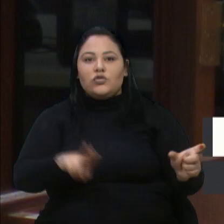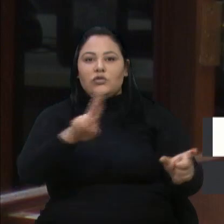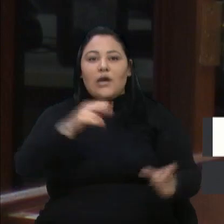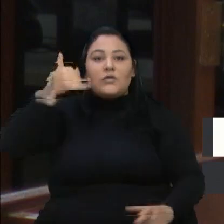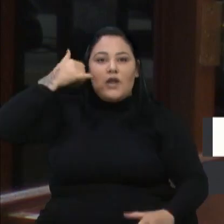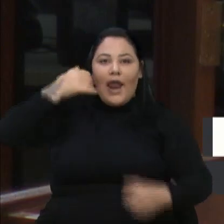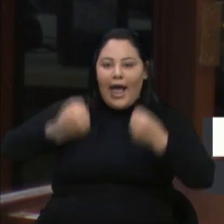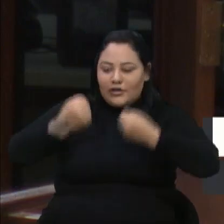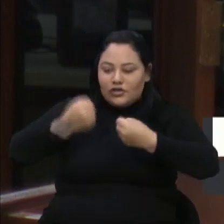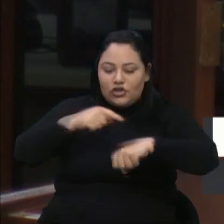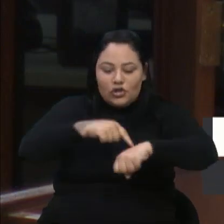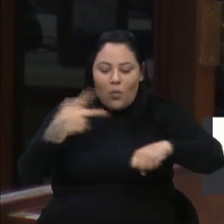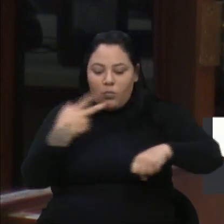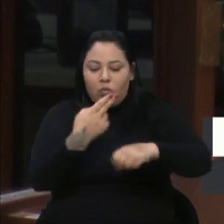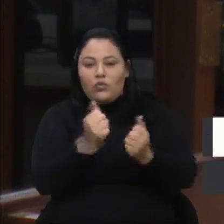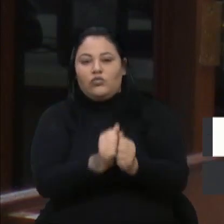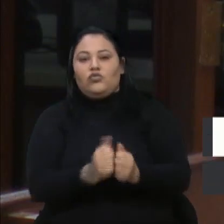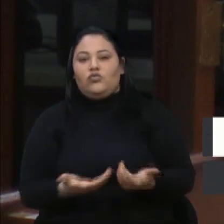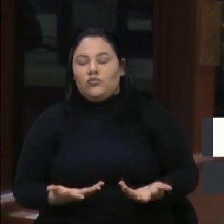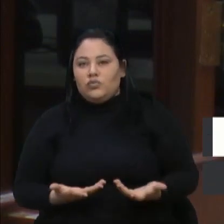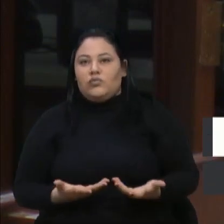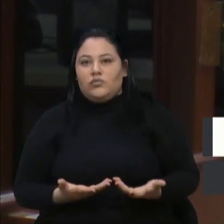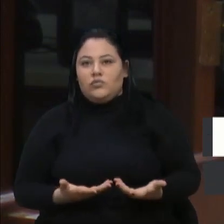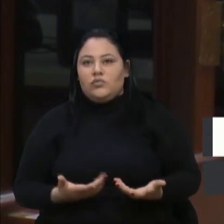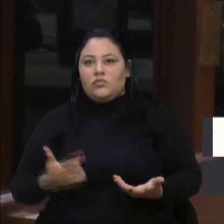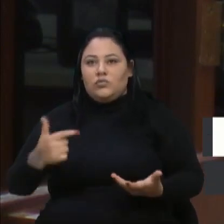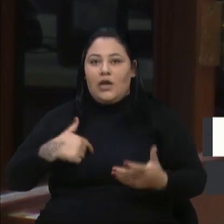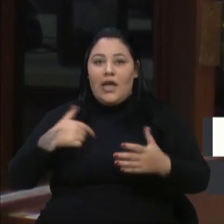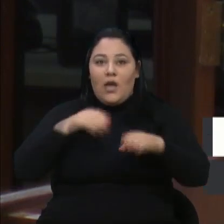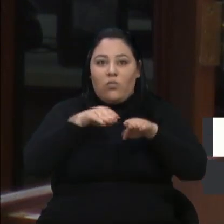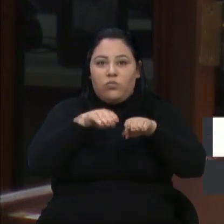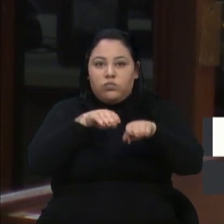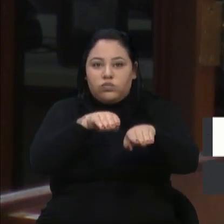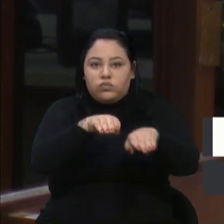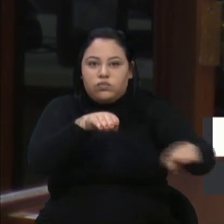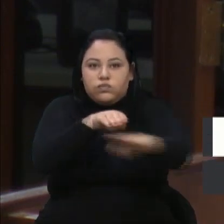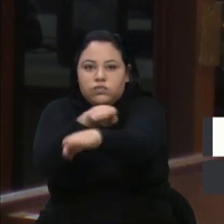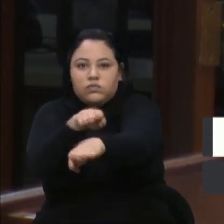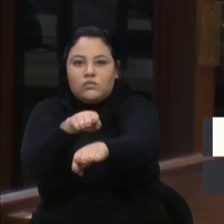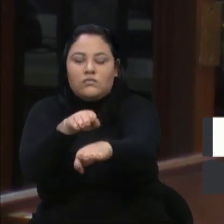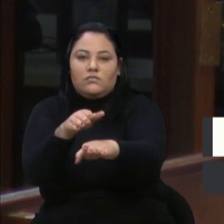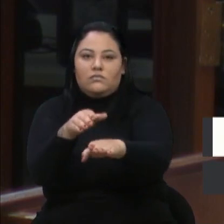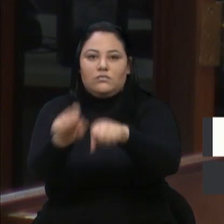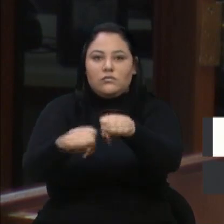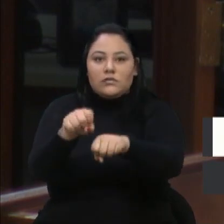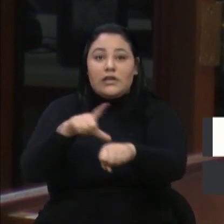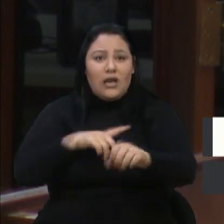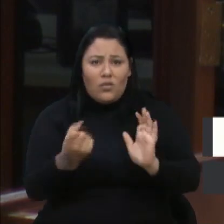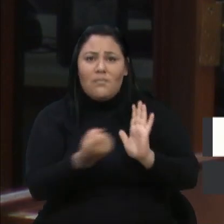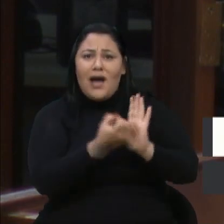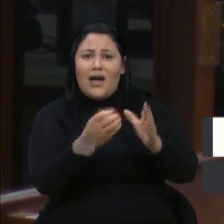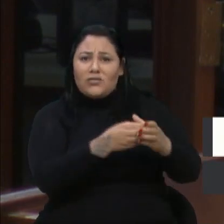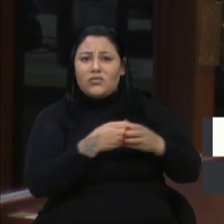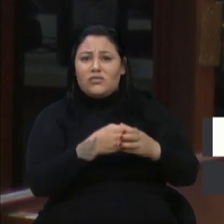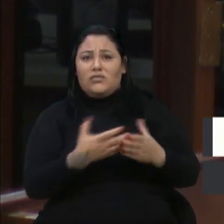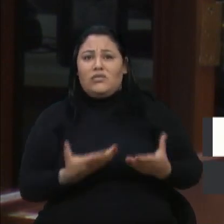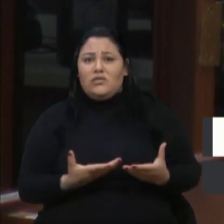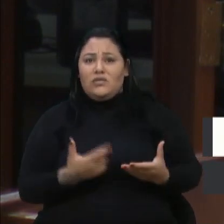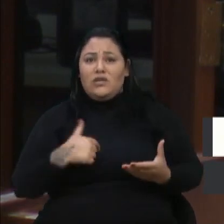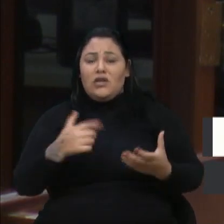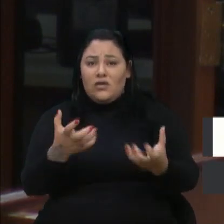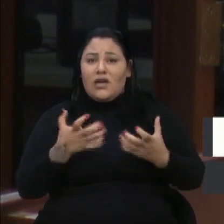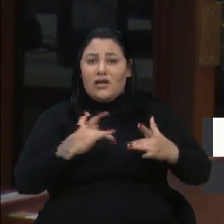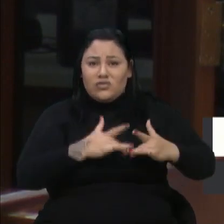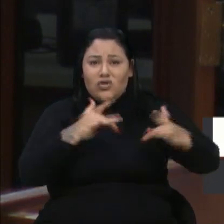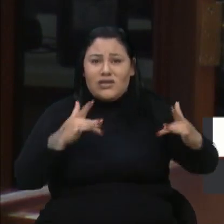enquanto eu estou dirigindo, de que eu não posso cortar a frente de um ciclista, isso tem um impacto coletivo. Eu quero aqui dizer que eu me